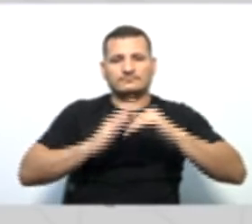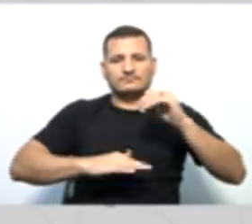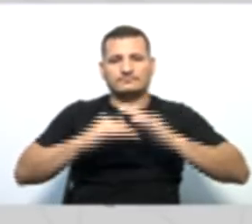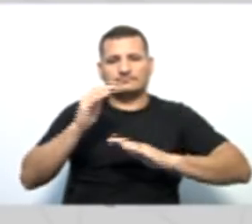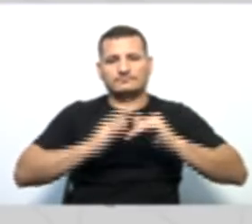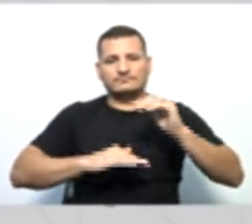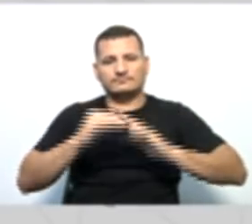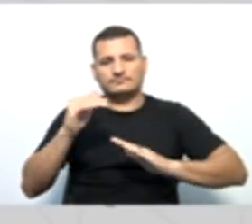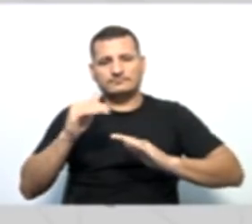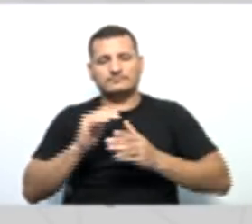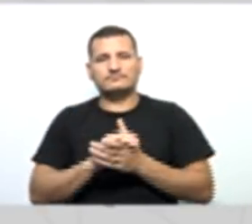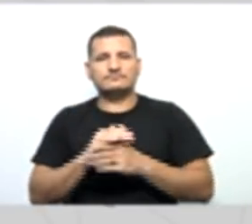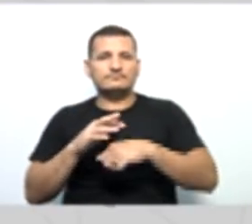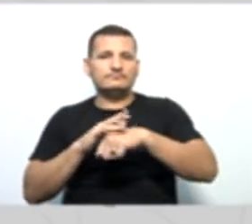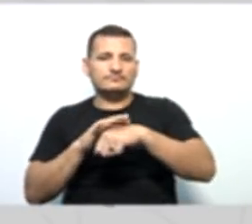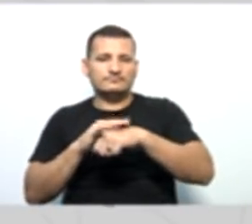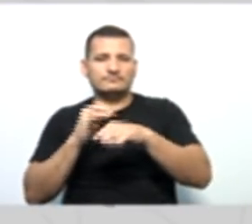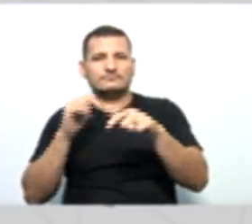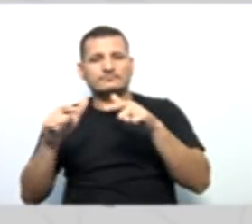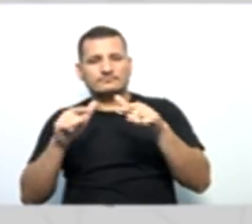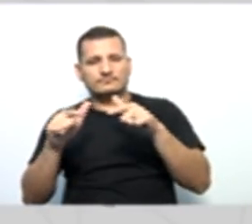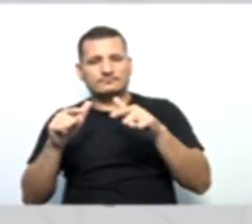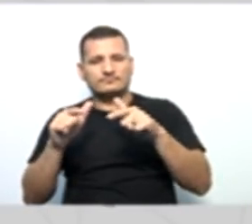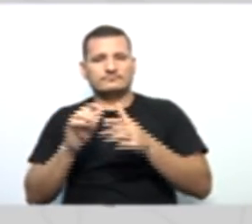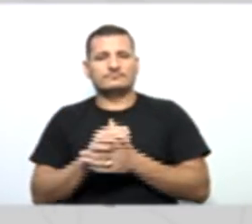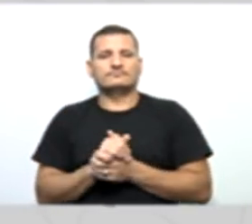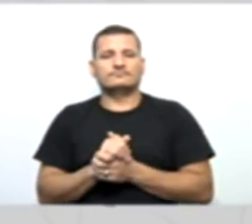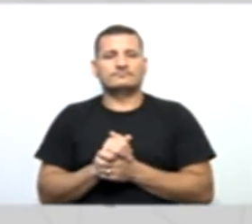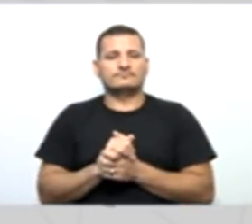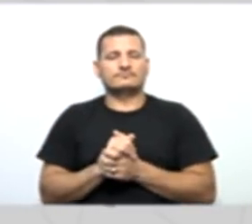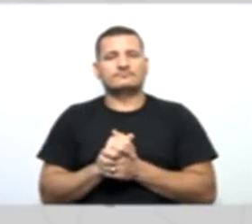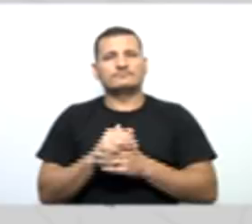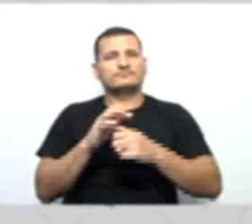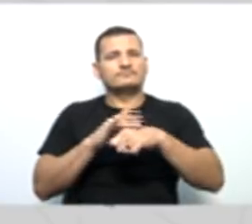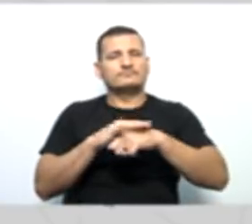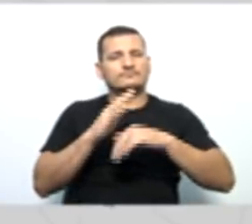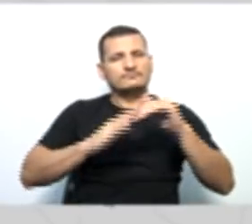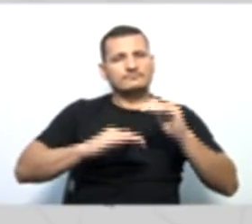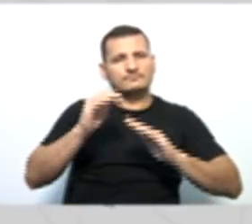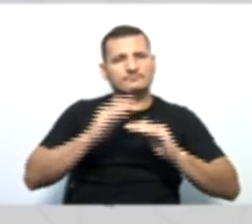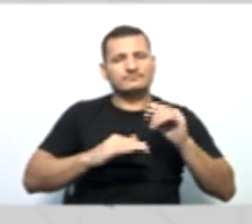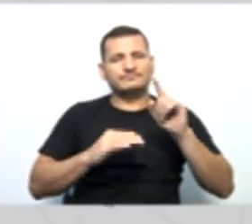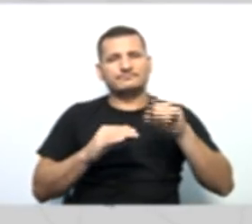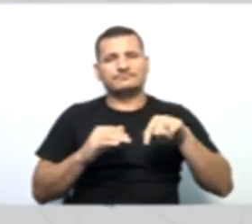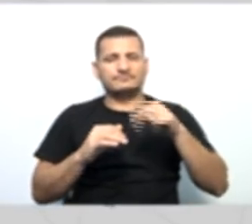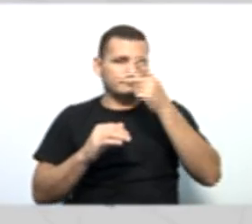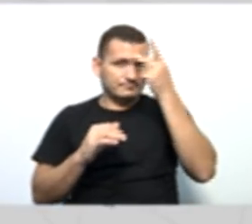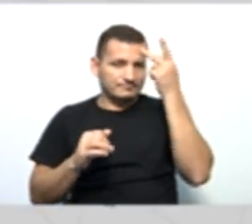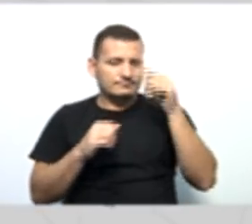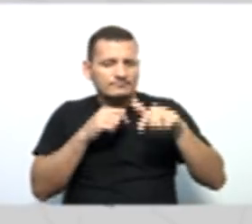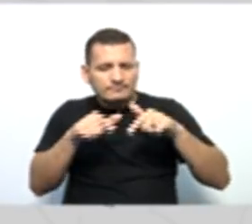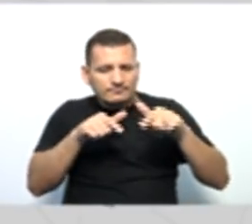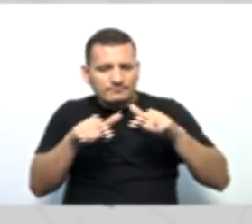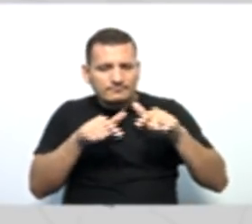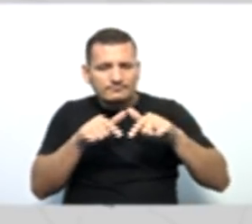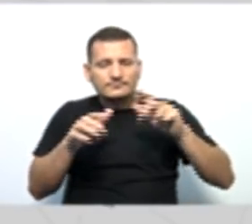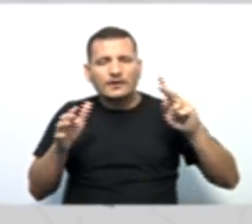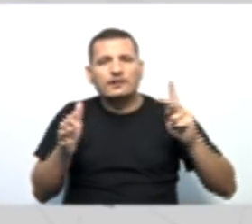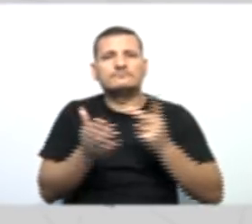profissional e doença do trabalho. Doença profissional, aquela produzida ou desempenhada pelo exercício do